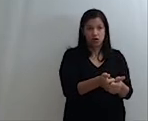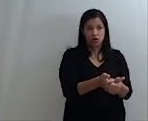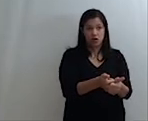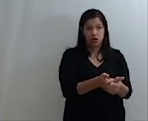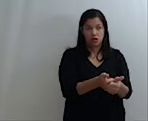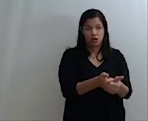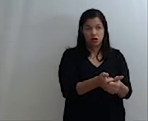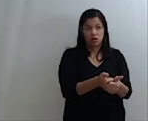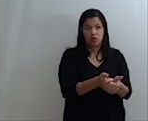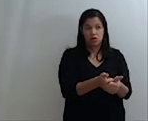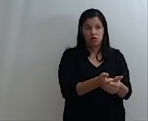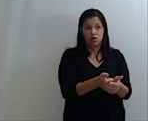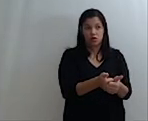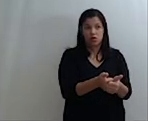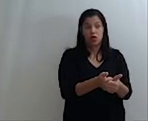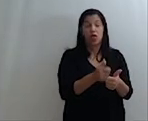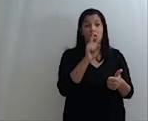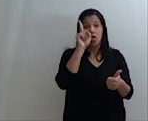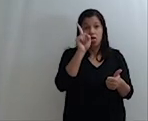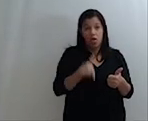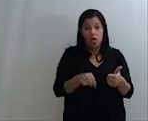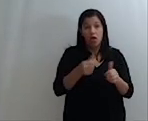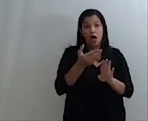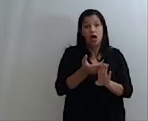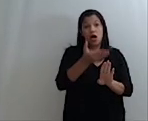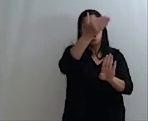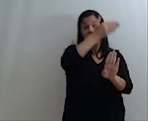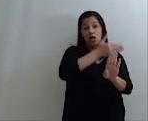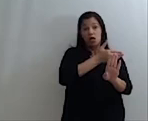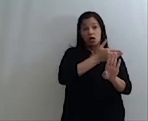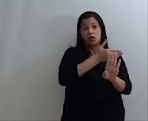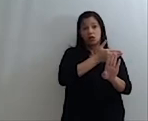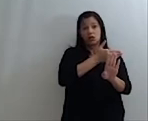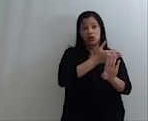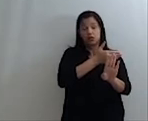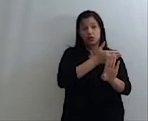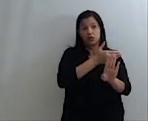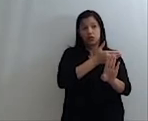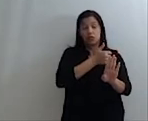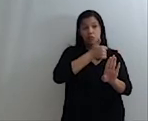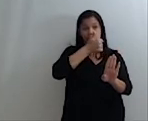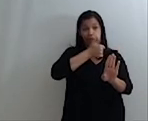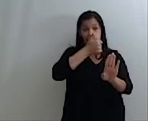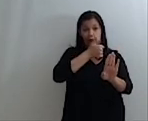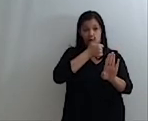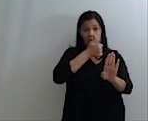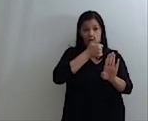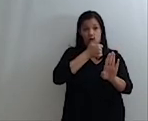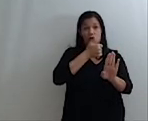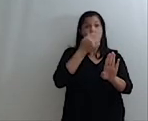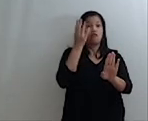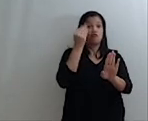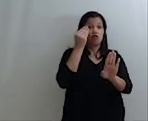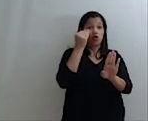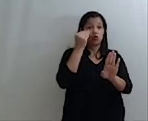ser visto como etapa antecedente a eventual reconhecimento pessoal e portanto não pode servir como prova em ação